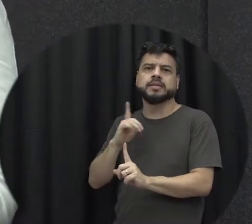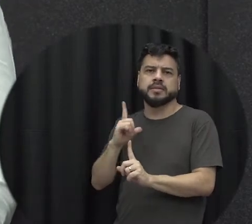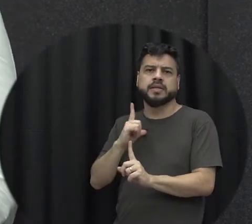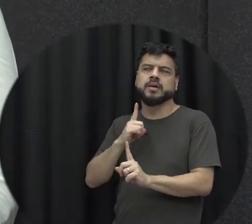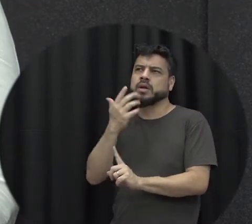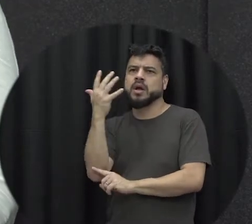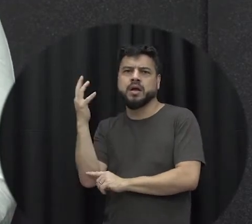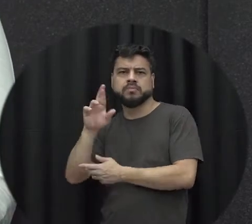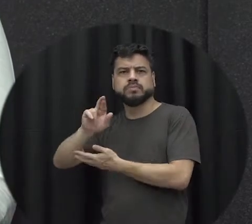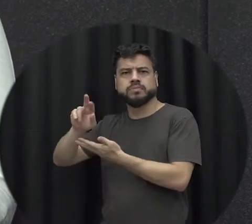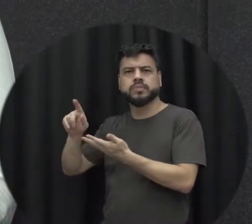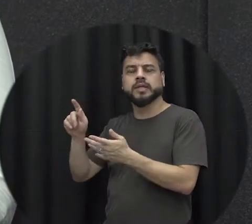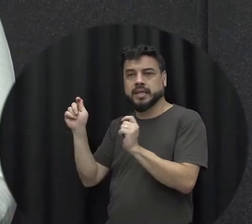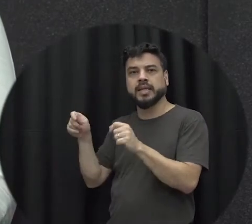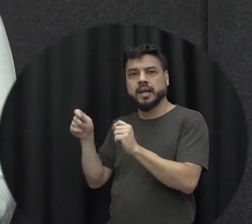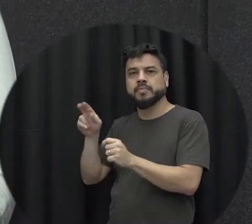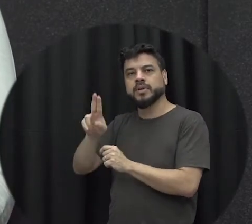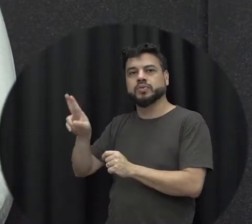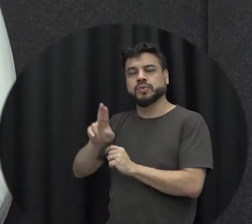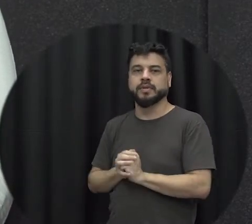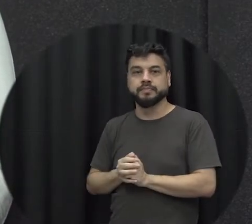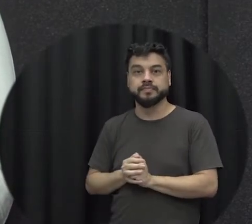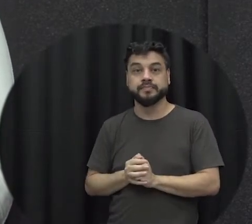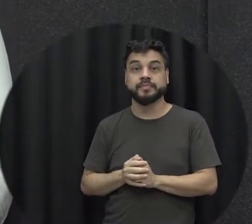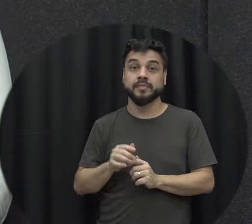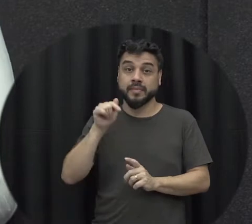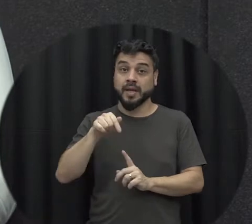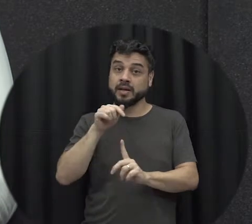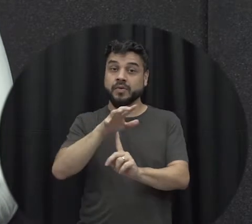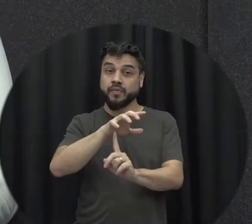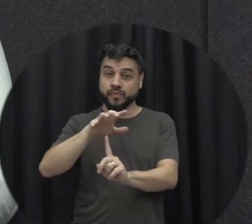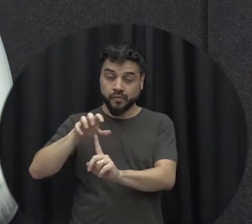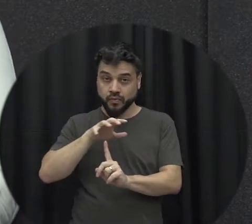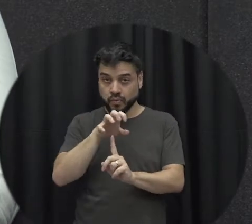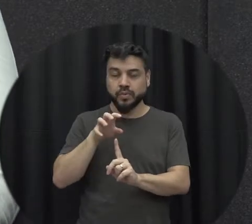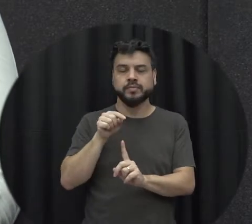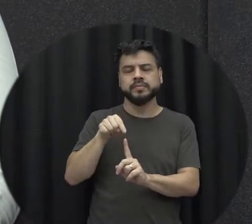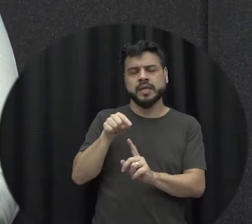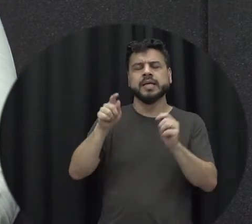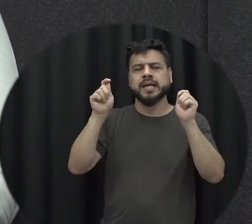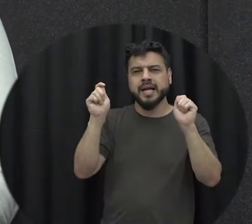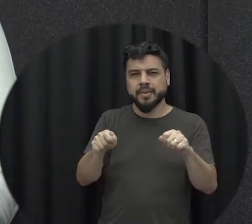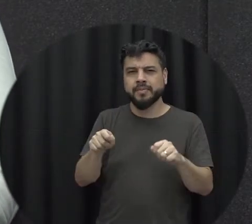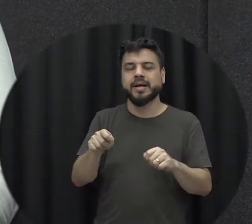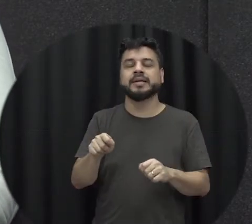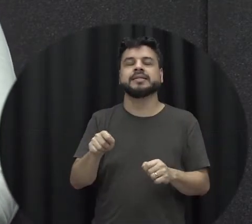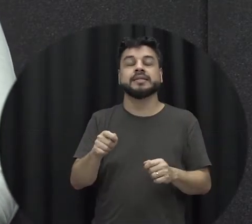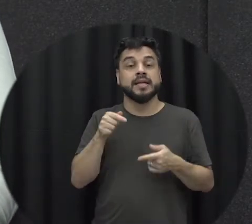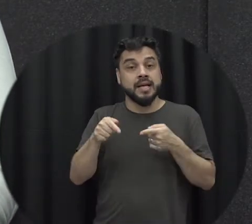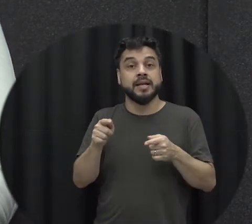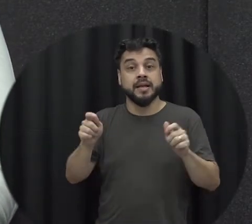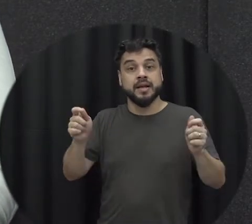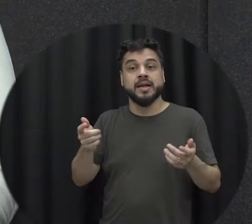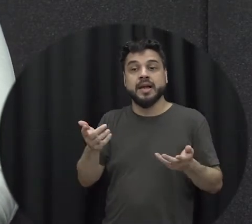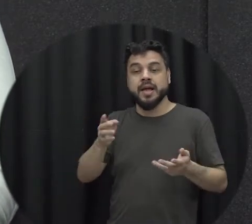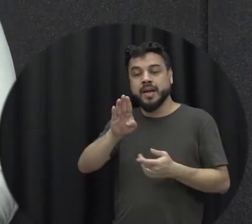uma série de organismos que podem ser usados. Os fungos, eles têm esse potencial de biodegradação. Então,